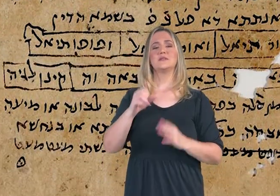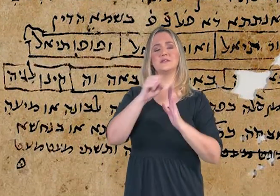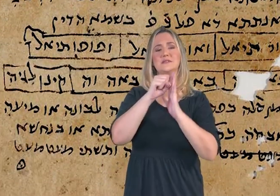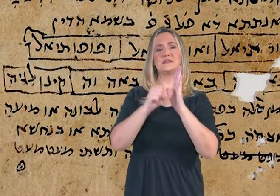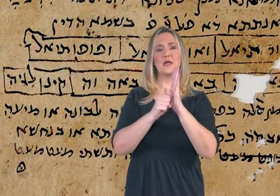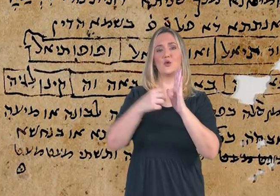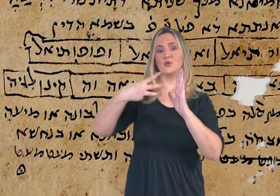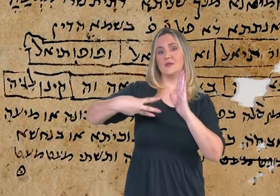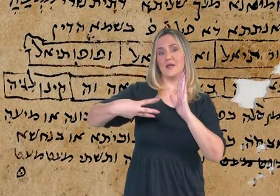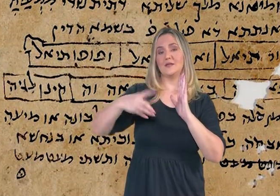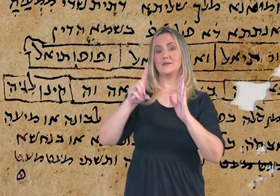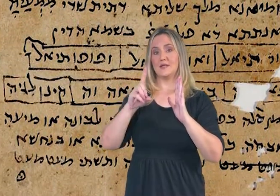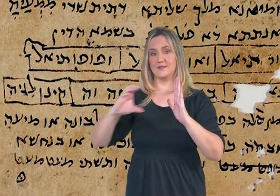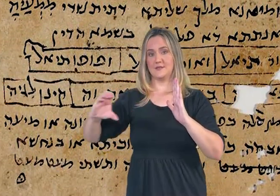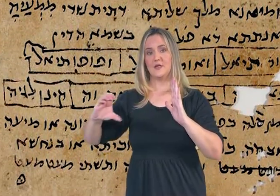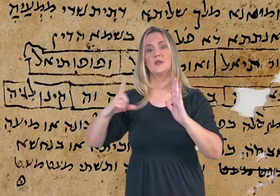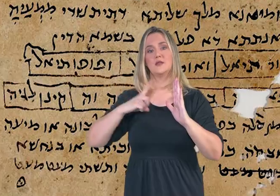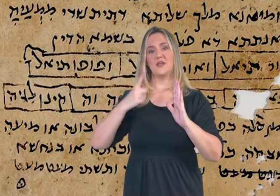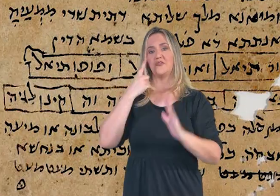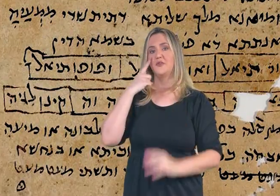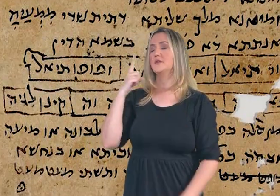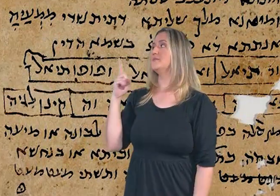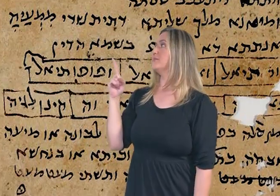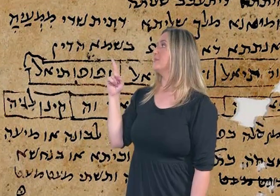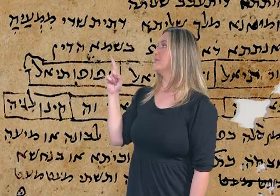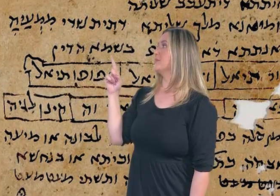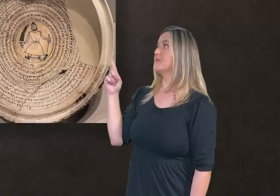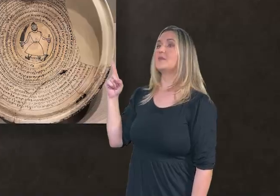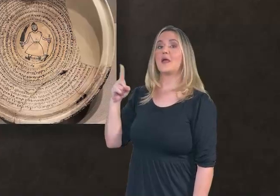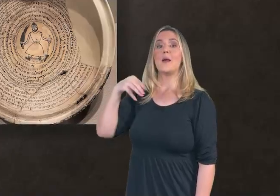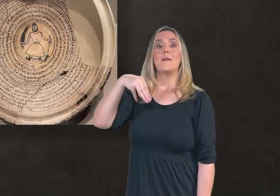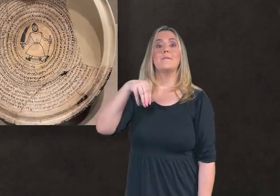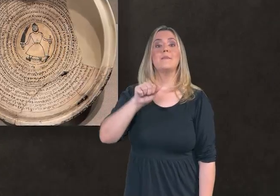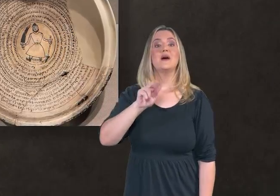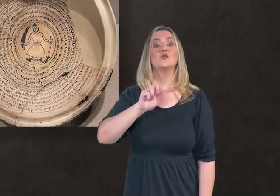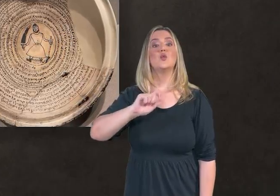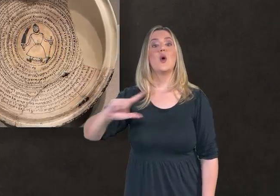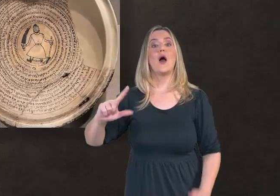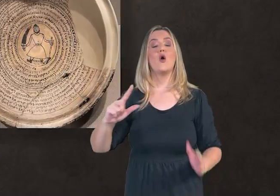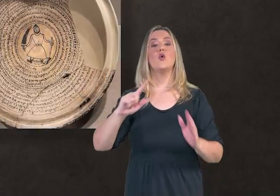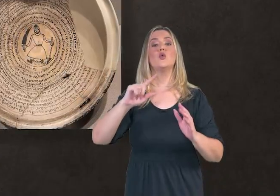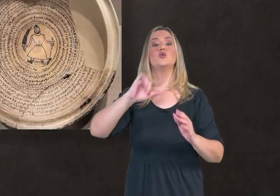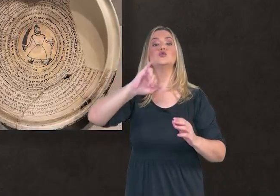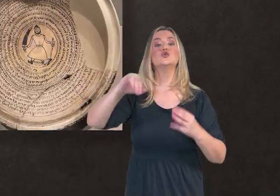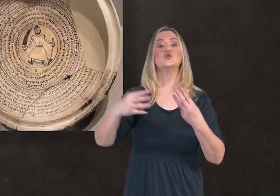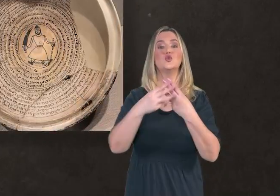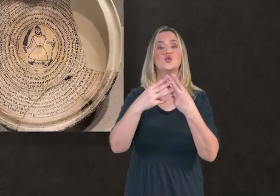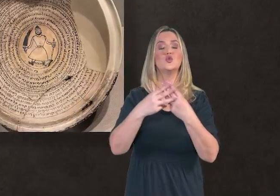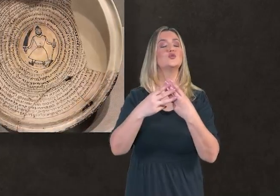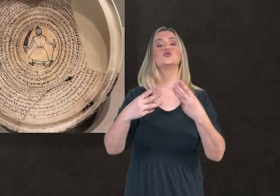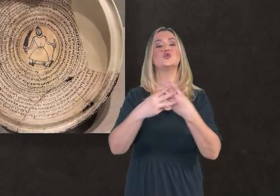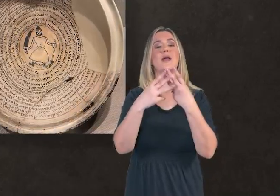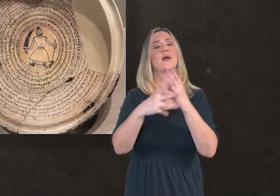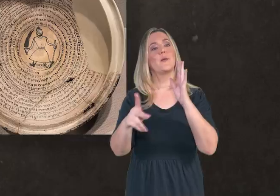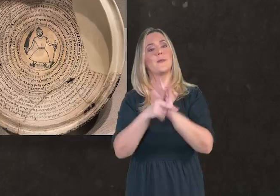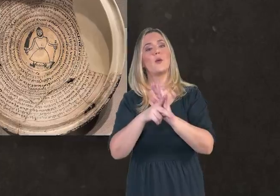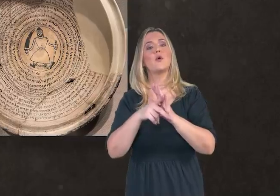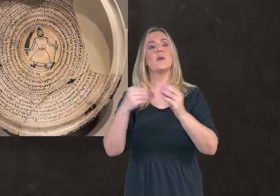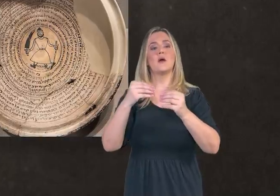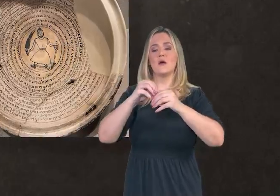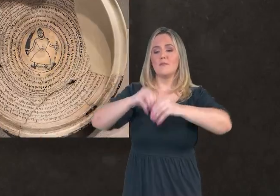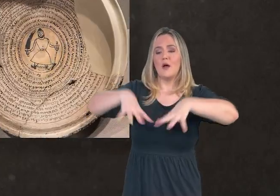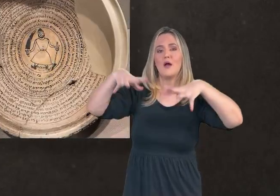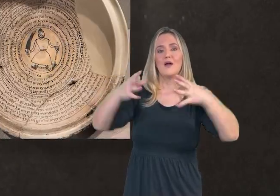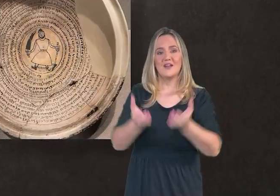exemplo, é um manual judaico de encantamentos da Idade Média. Milhares de tigelas como esta foram encontradas em